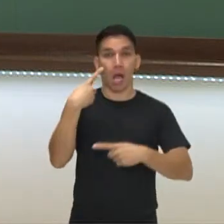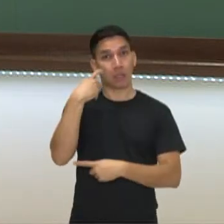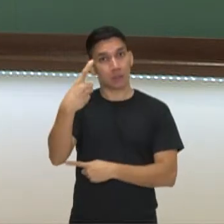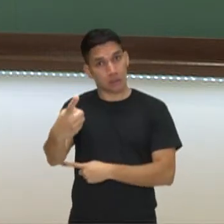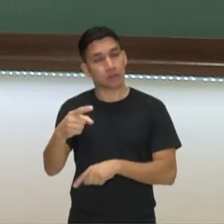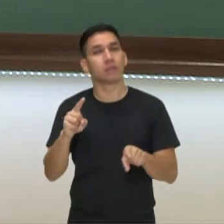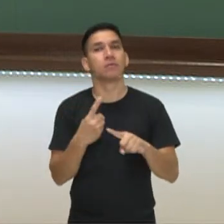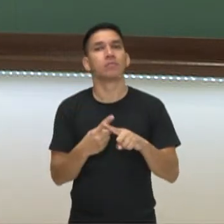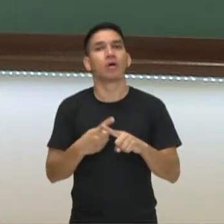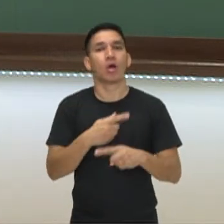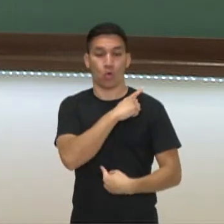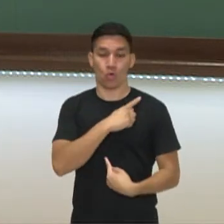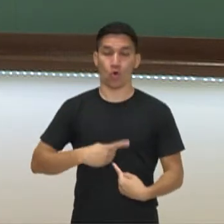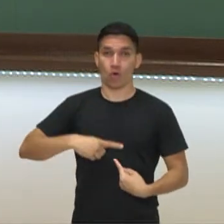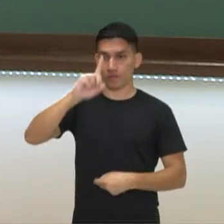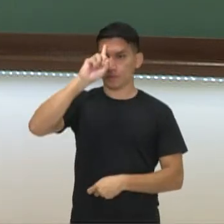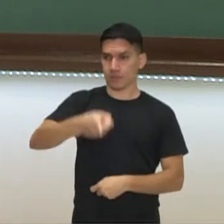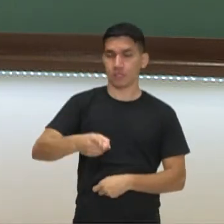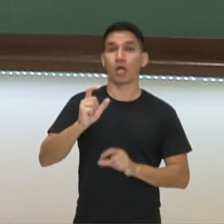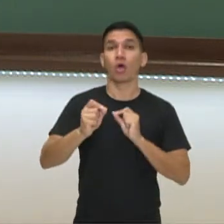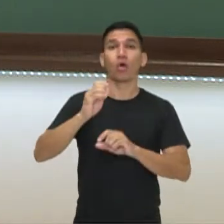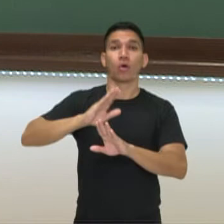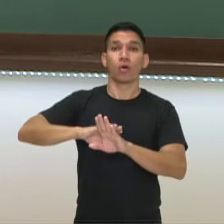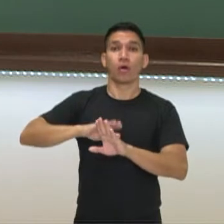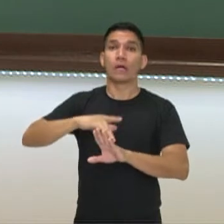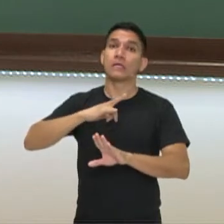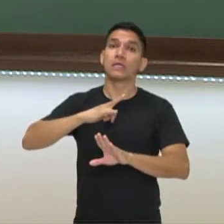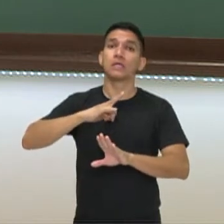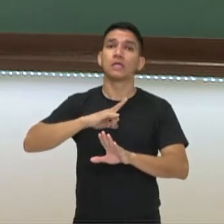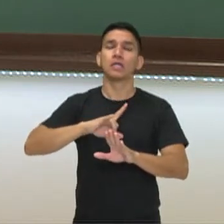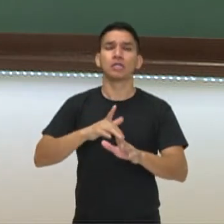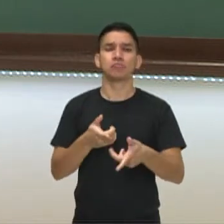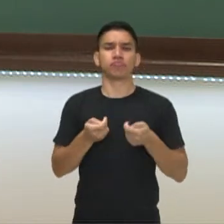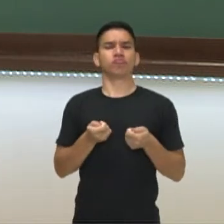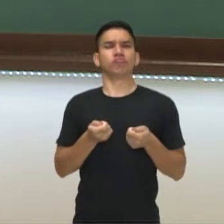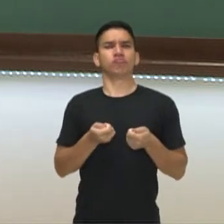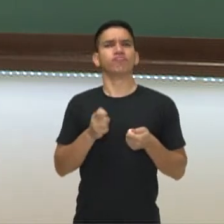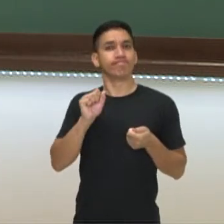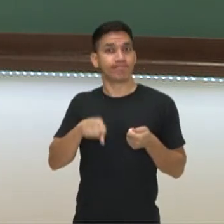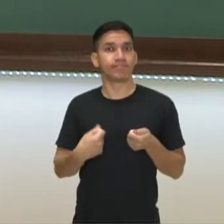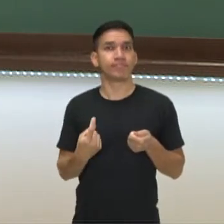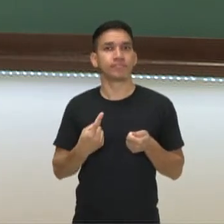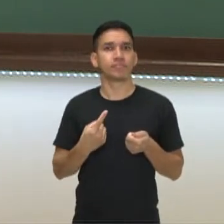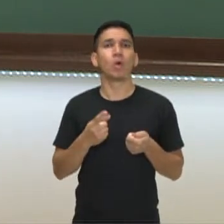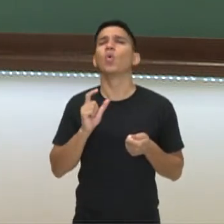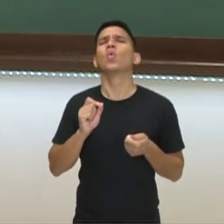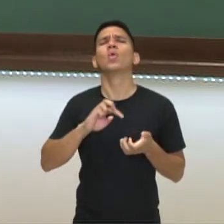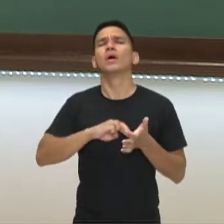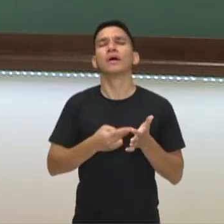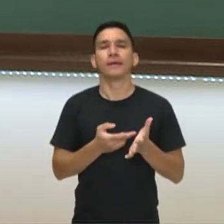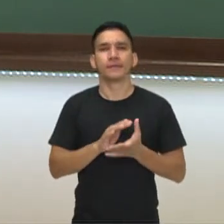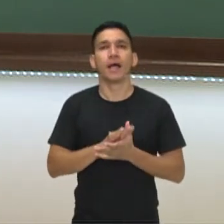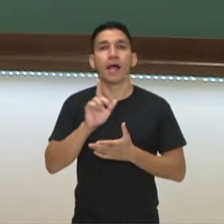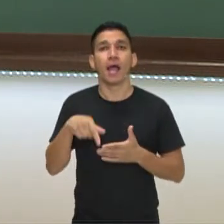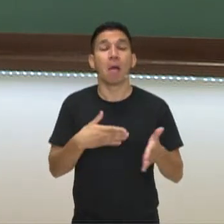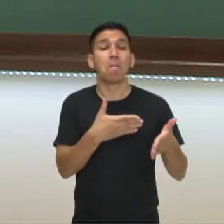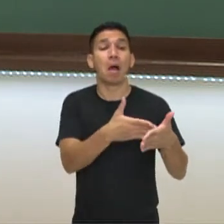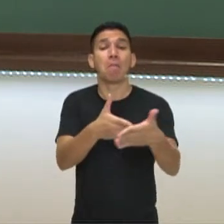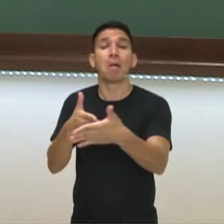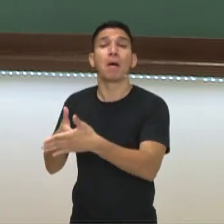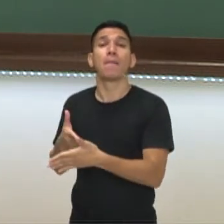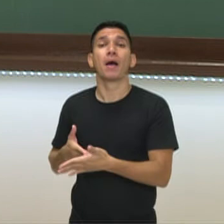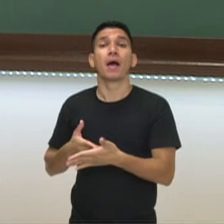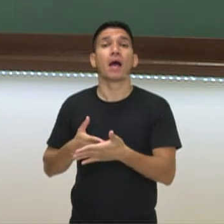interessante, né? Porque o governo autoritário, ele tem essa ideia de restringir mesmo. Restringir em que sentido? Né? De limitar a